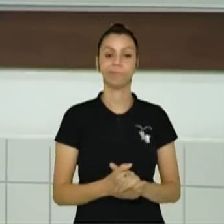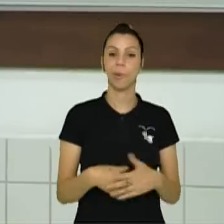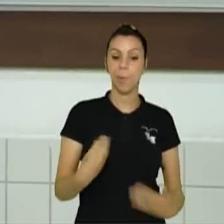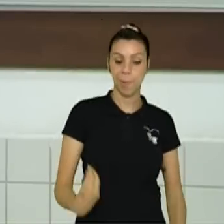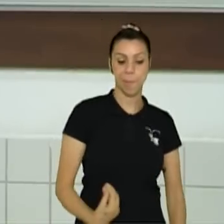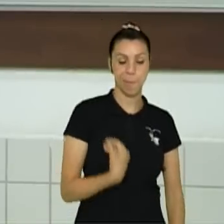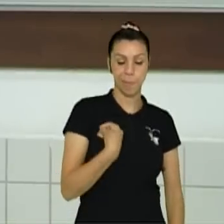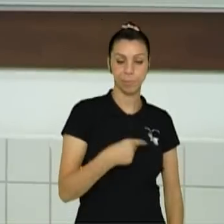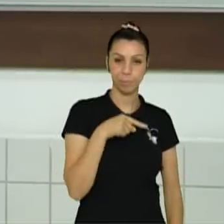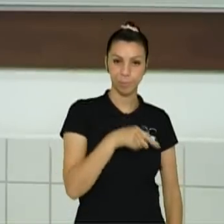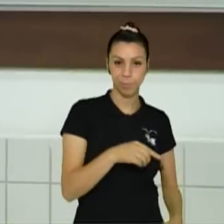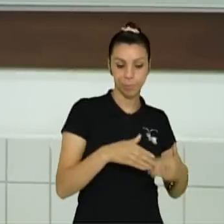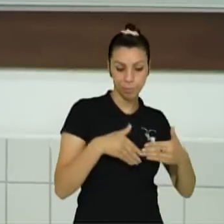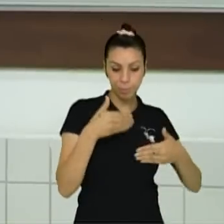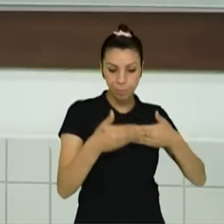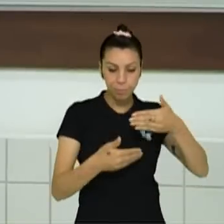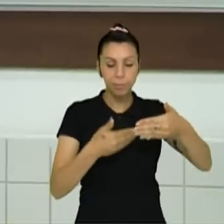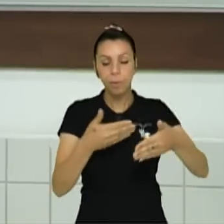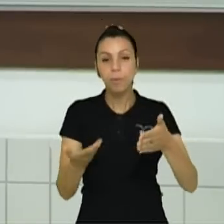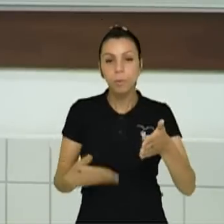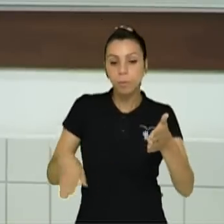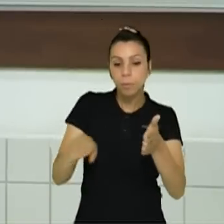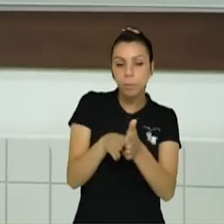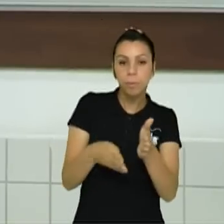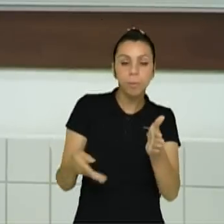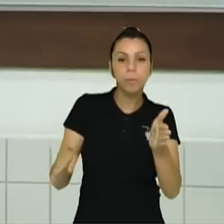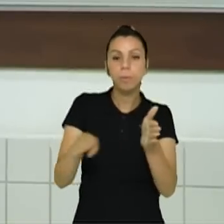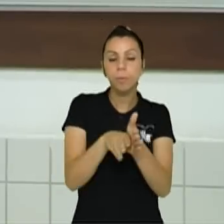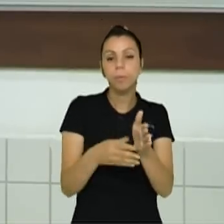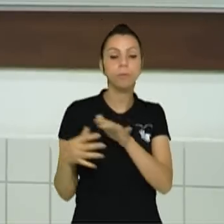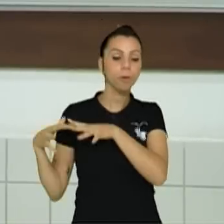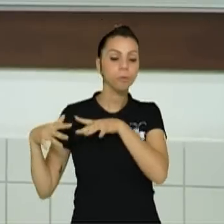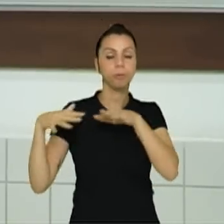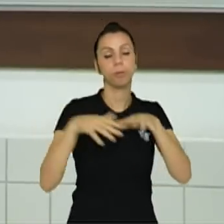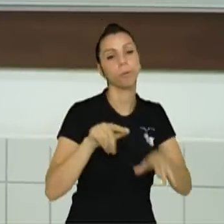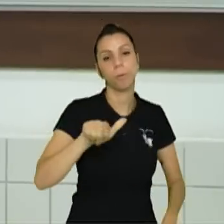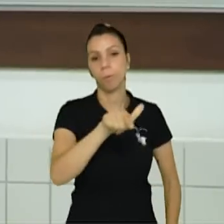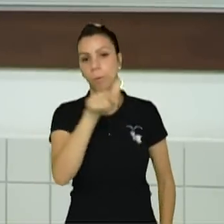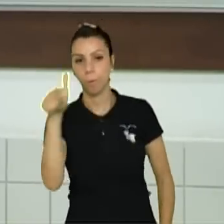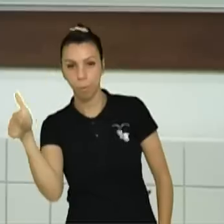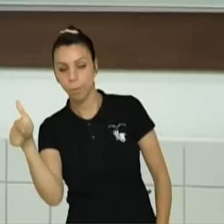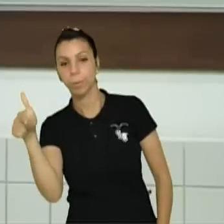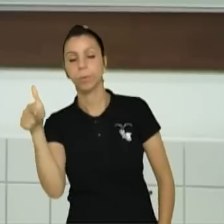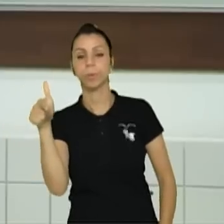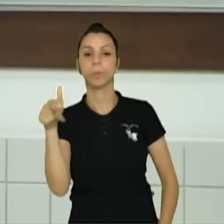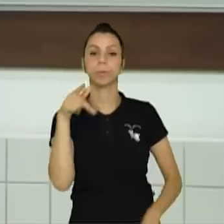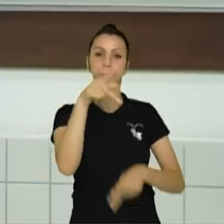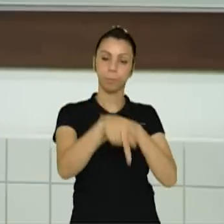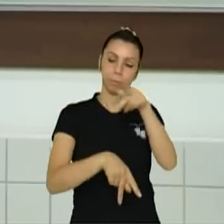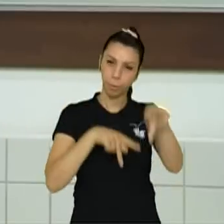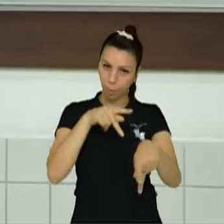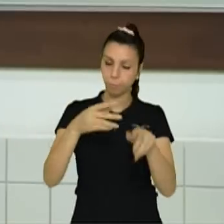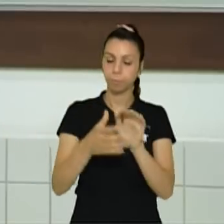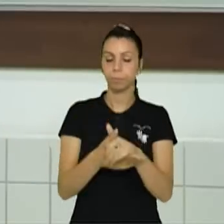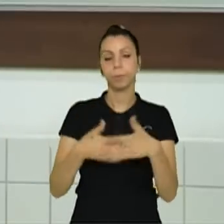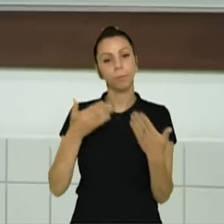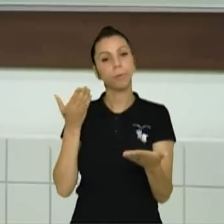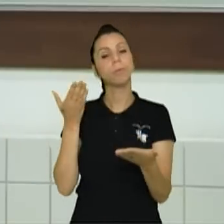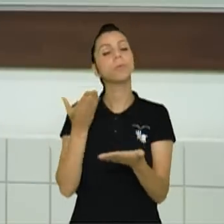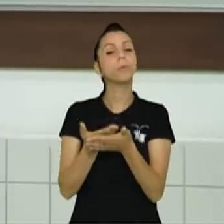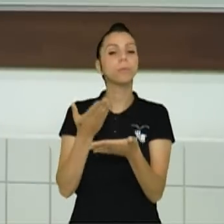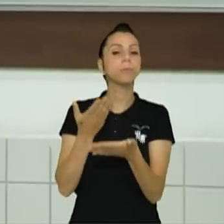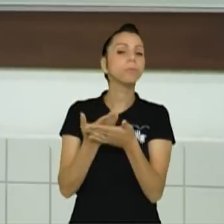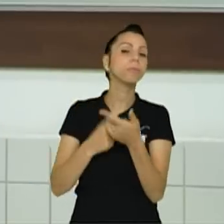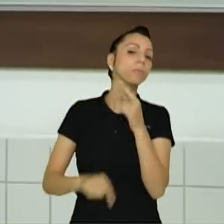deles, algum tempo depois, que foram chegando outros povos, tá bom? Então, a gente vai estudar o quê? Exatamente